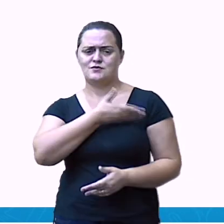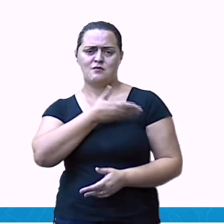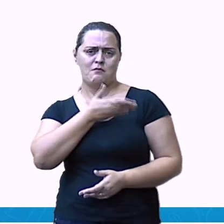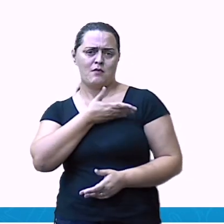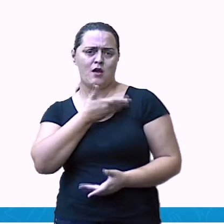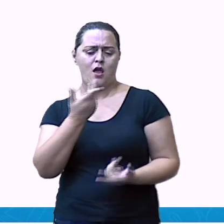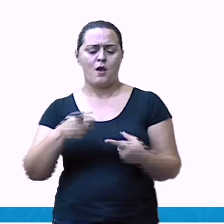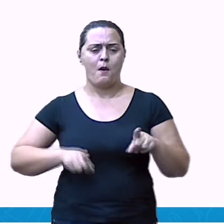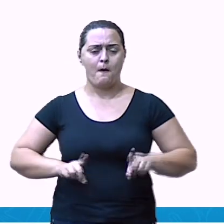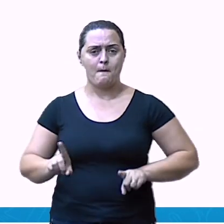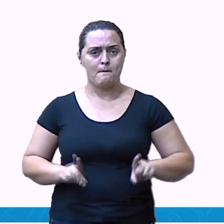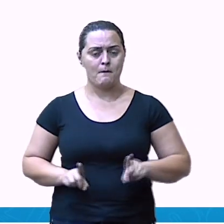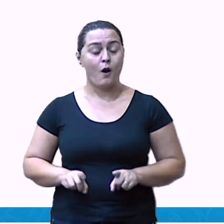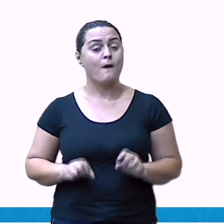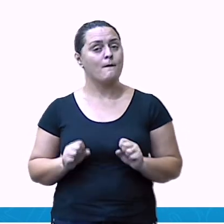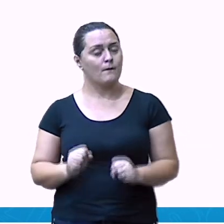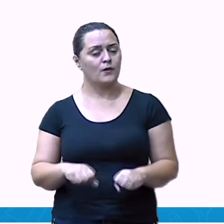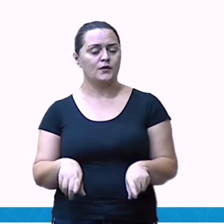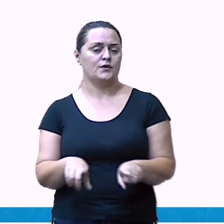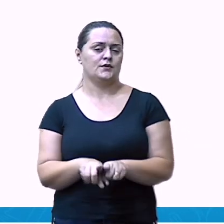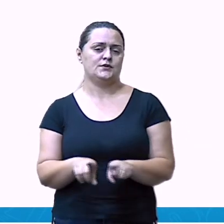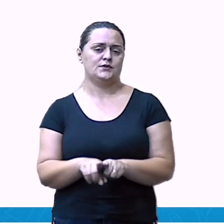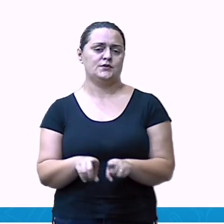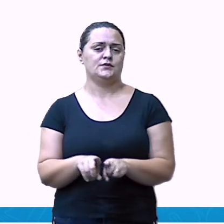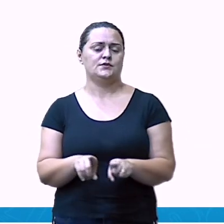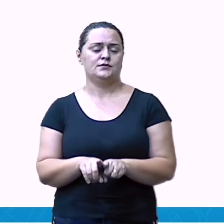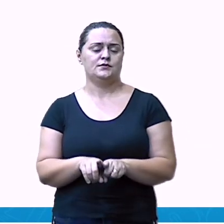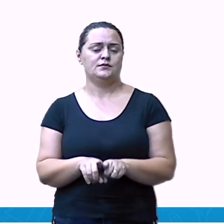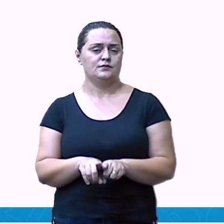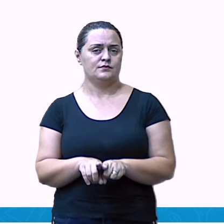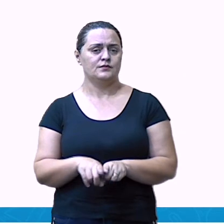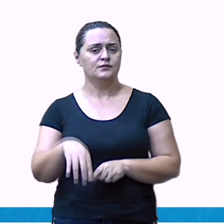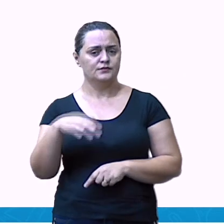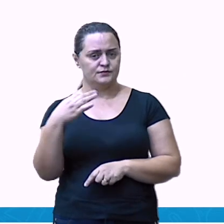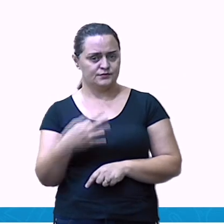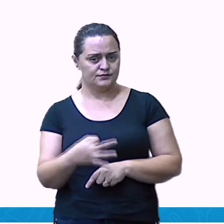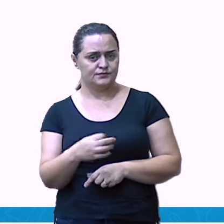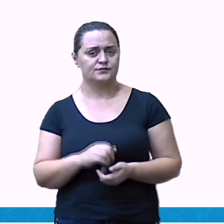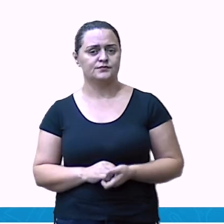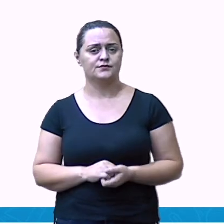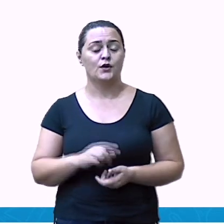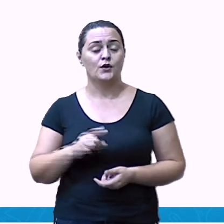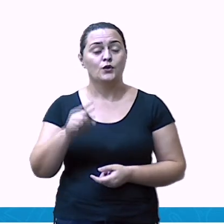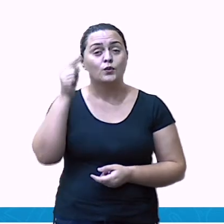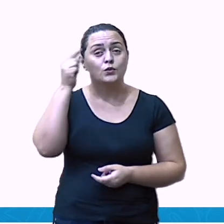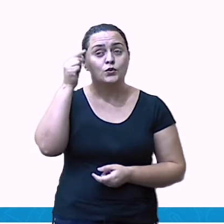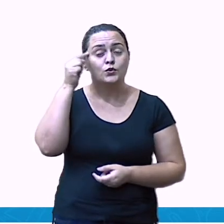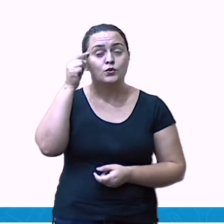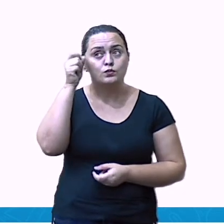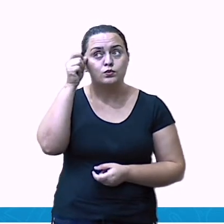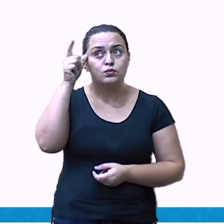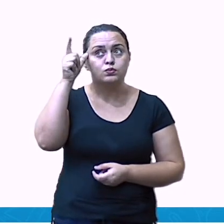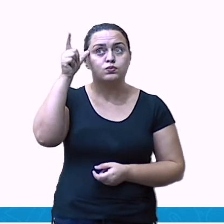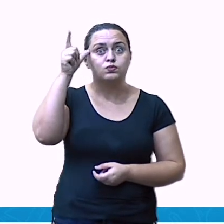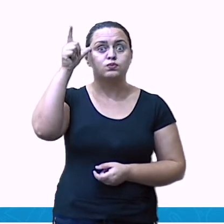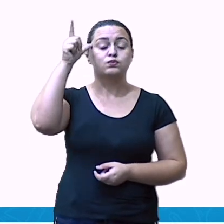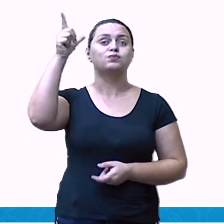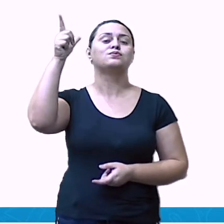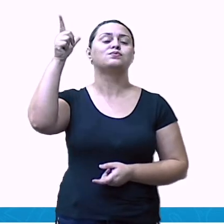primos também. Certamente você terá um enorme crescimento pessoal e maior equilíbrio